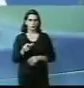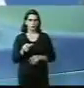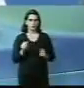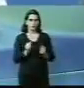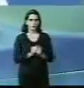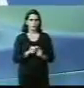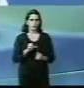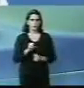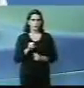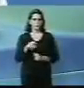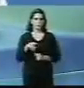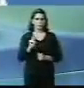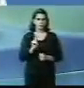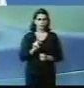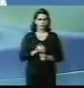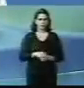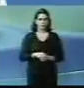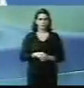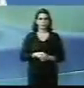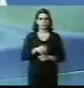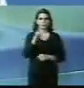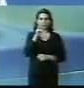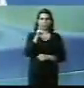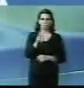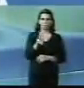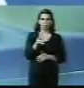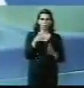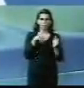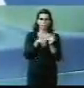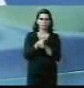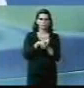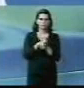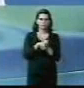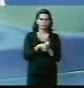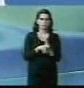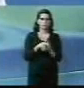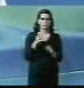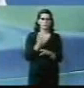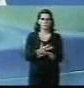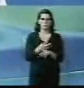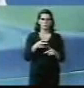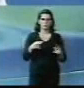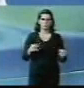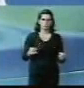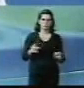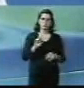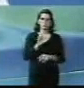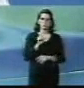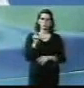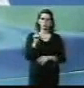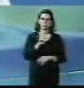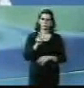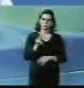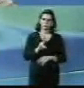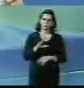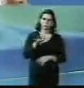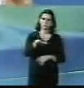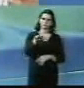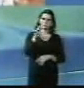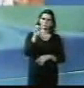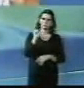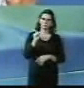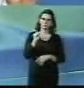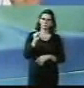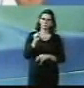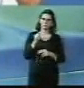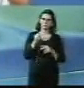ele vai observar, analisar o conteúdo do site, não somente o nome, certo? Ele vai pegar